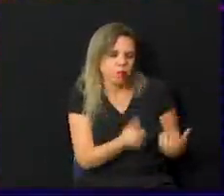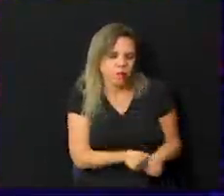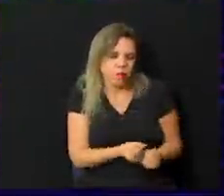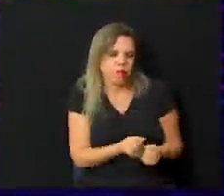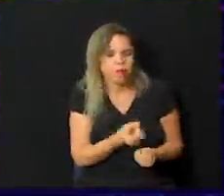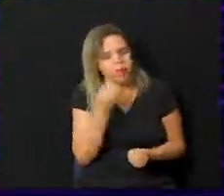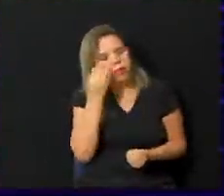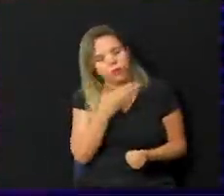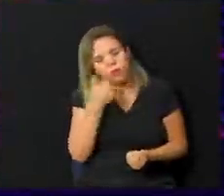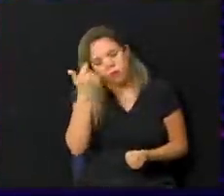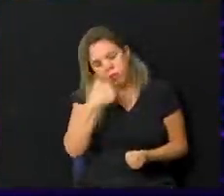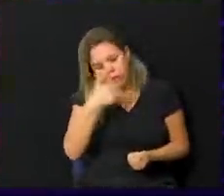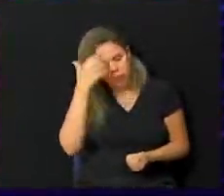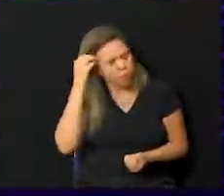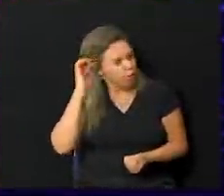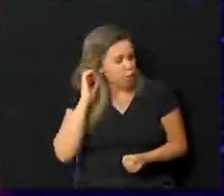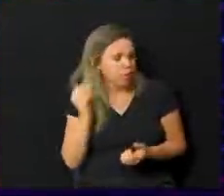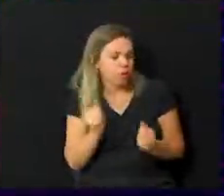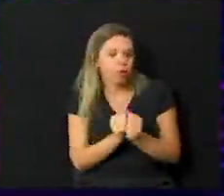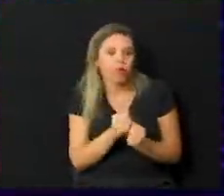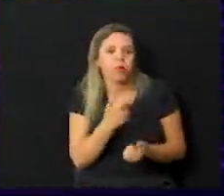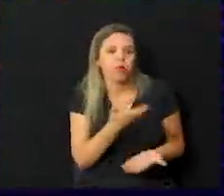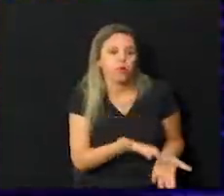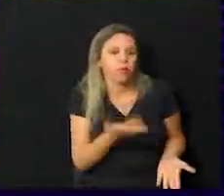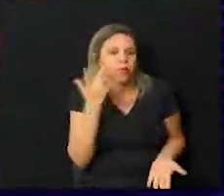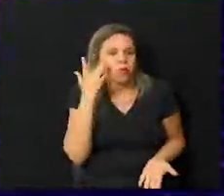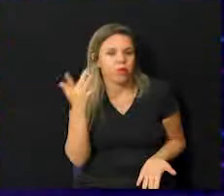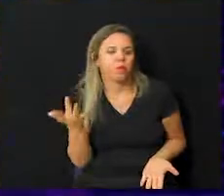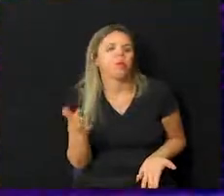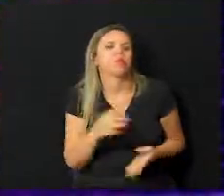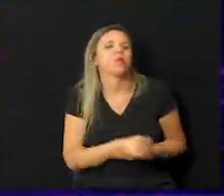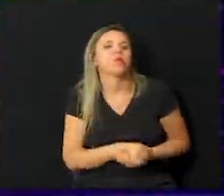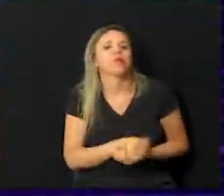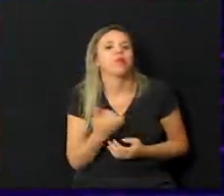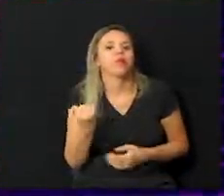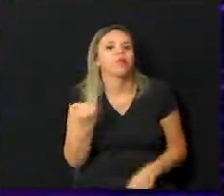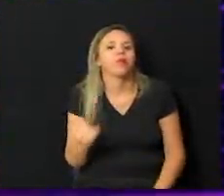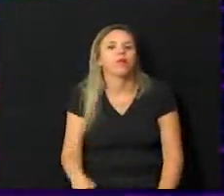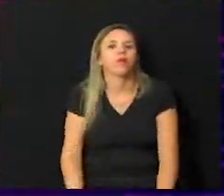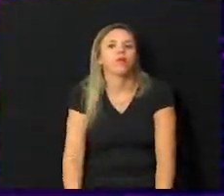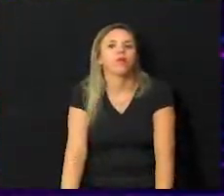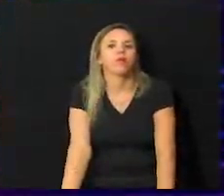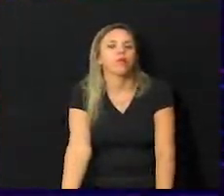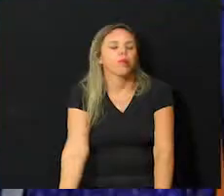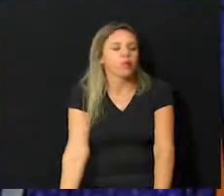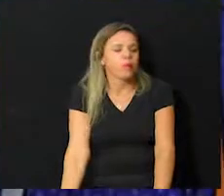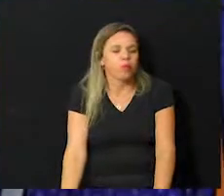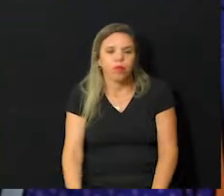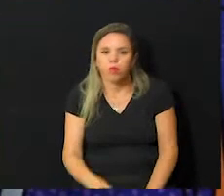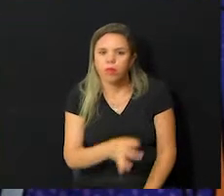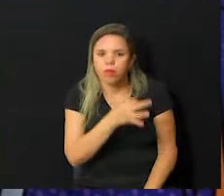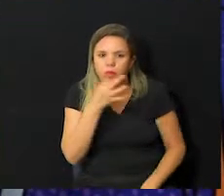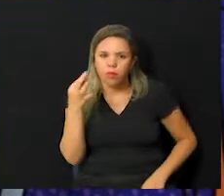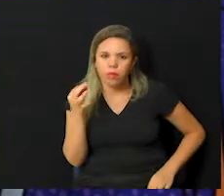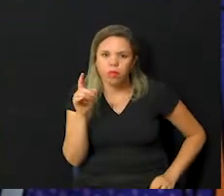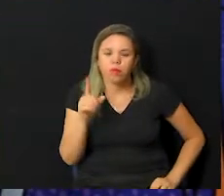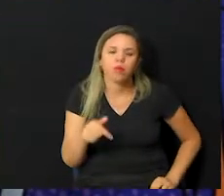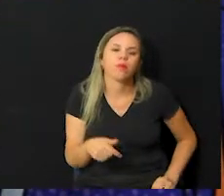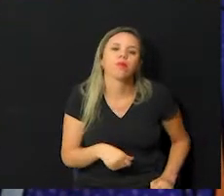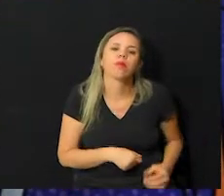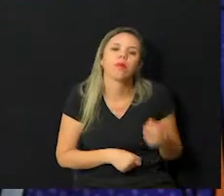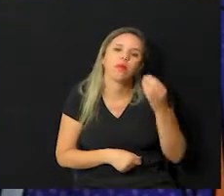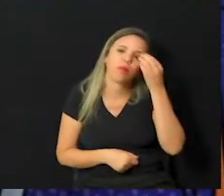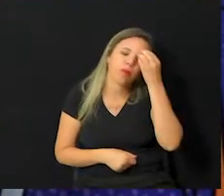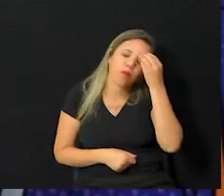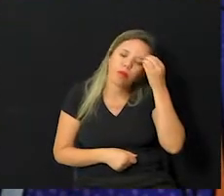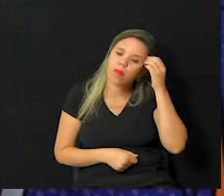é. E ela que tentar melhorar, inclusive, para estar com você. Eu acho que isso é uma coisa muito, muito valiosa. Sensacional. É uma